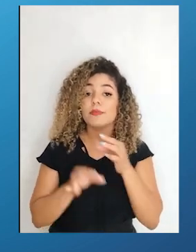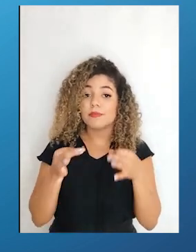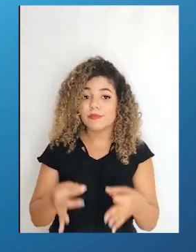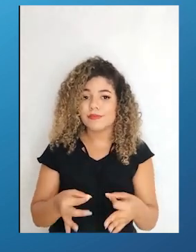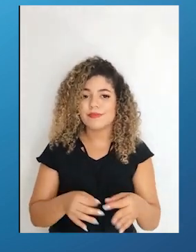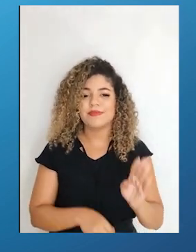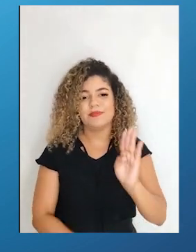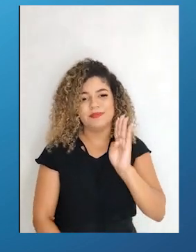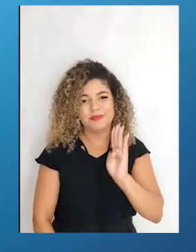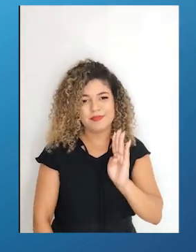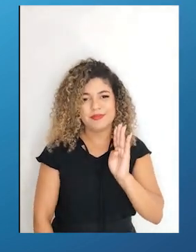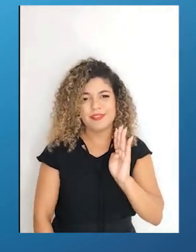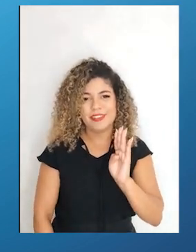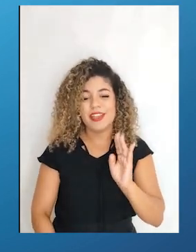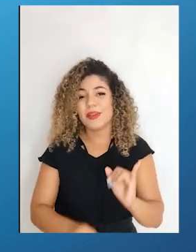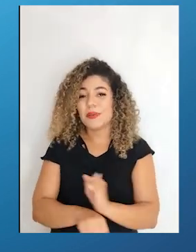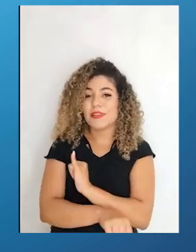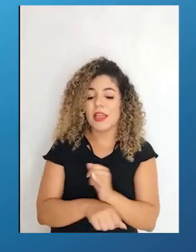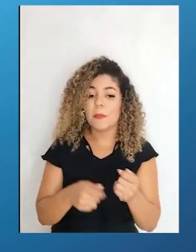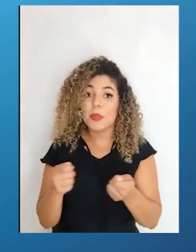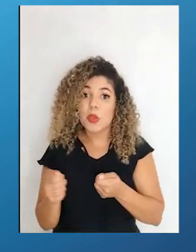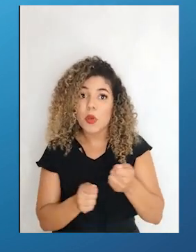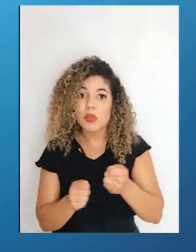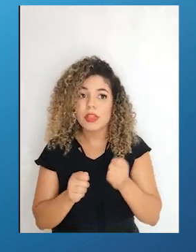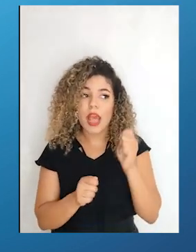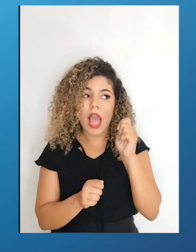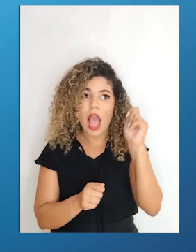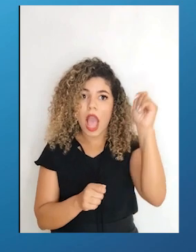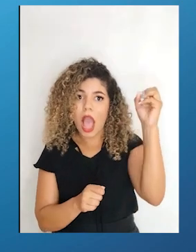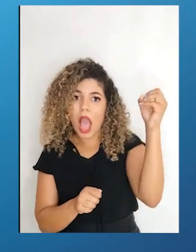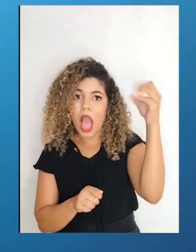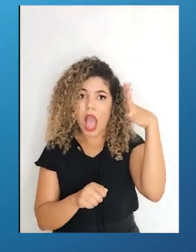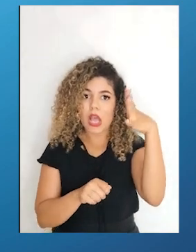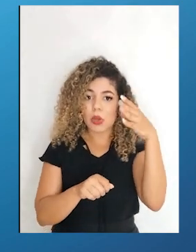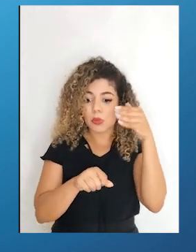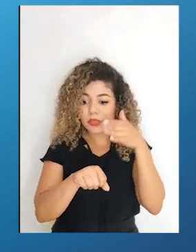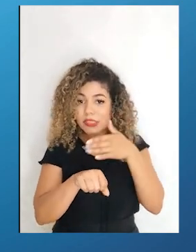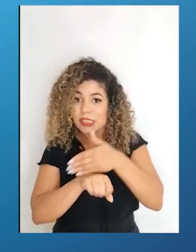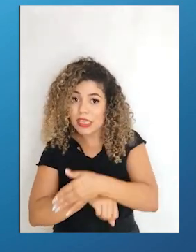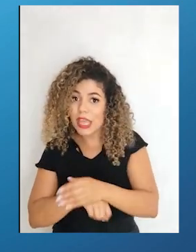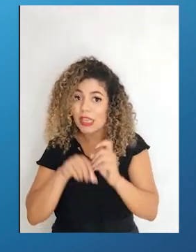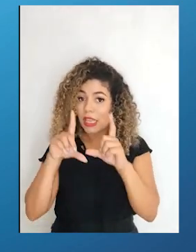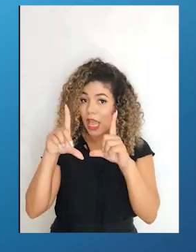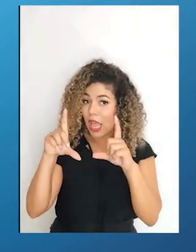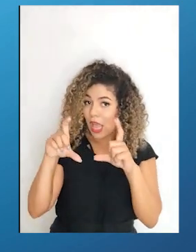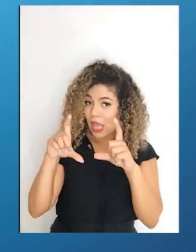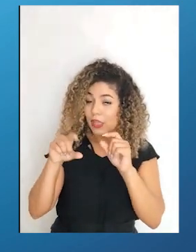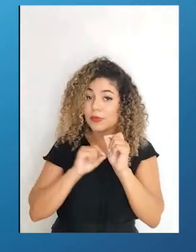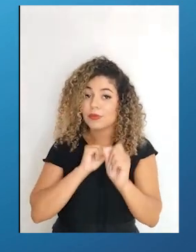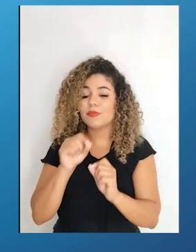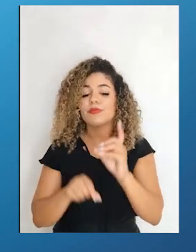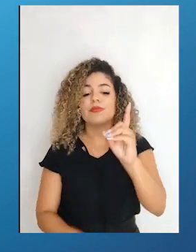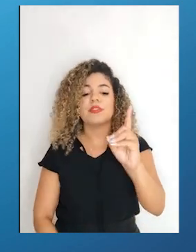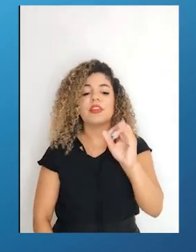incide sobre a lente das câmeras fotográficas é o diafragma. Nosso olho humano é a pupila.